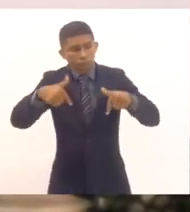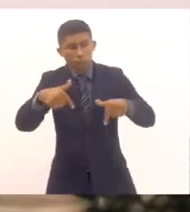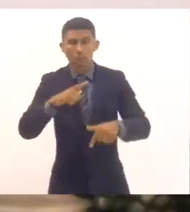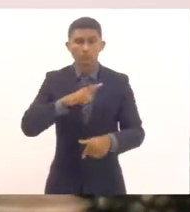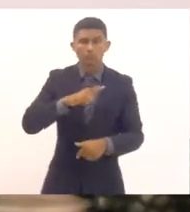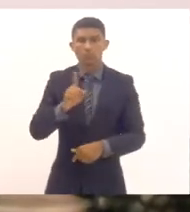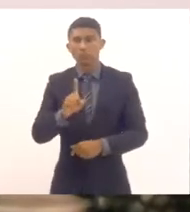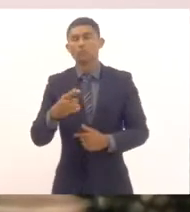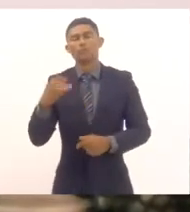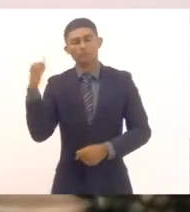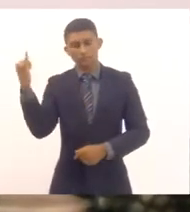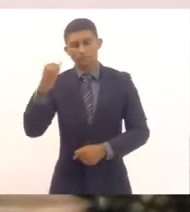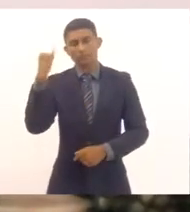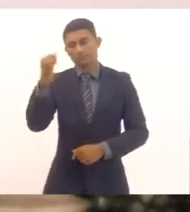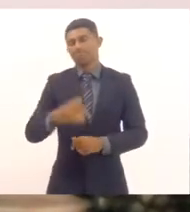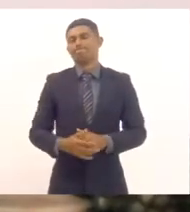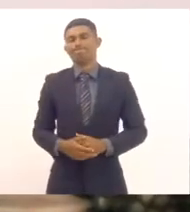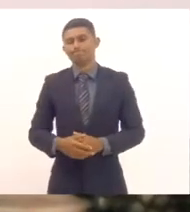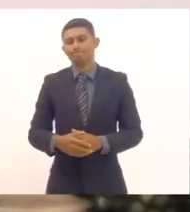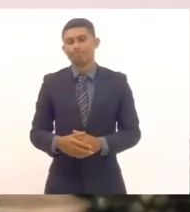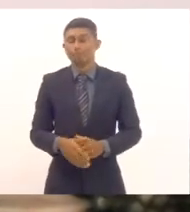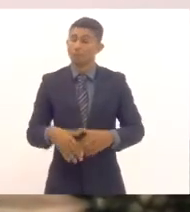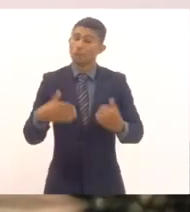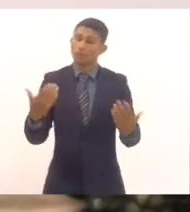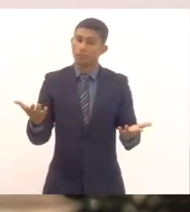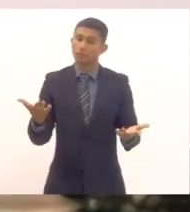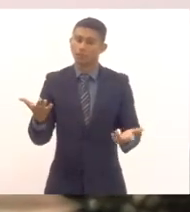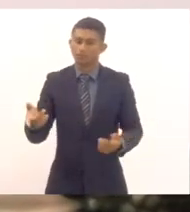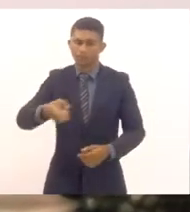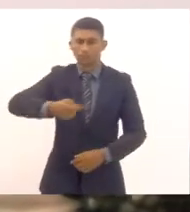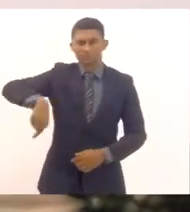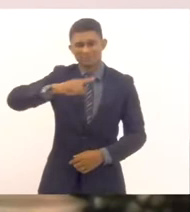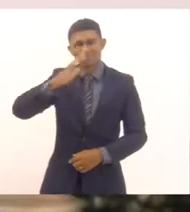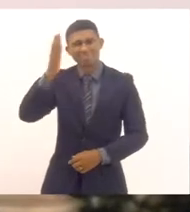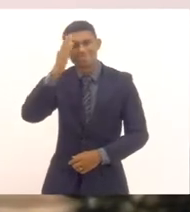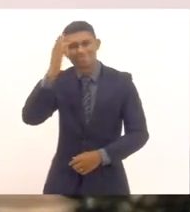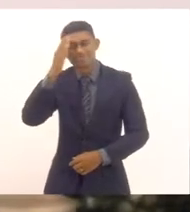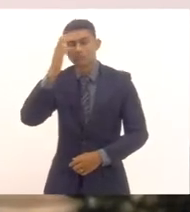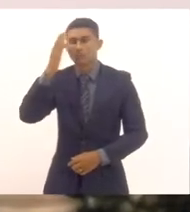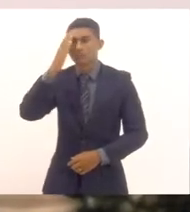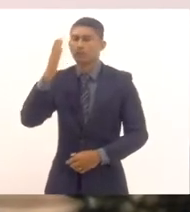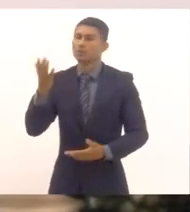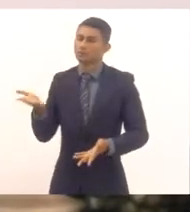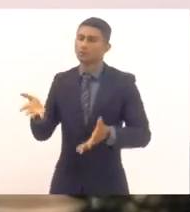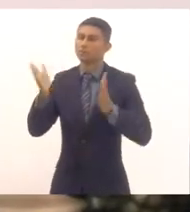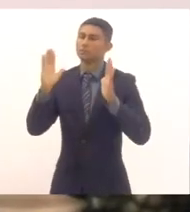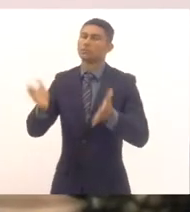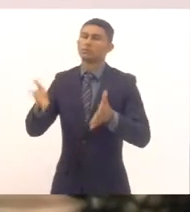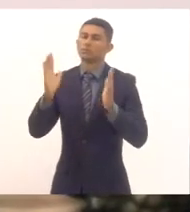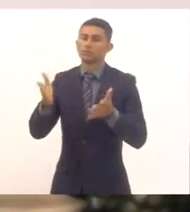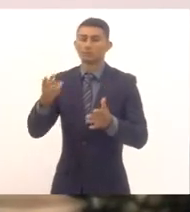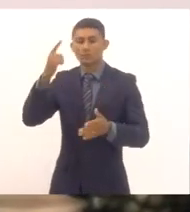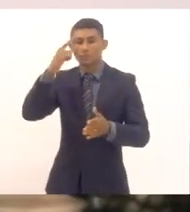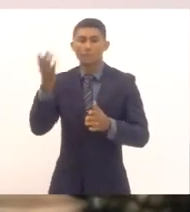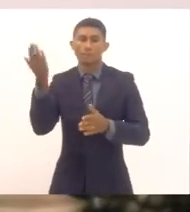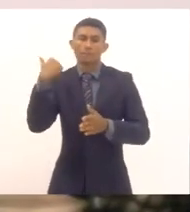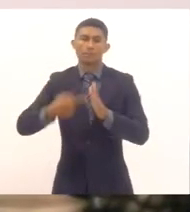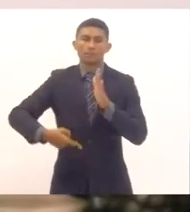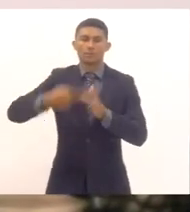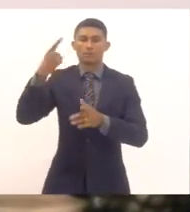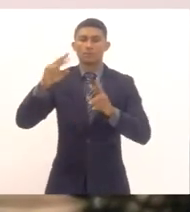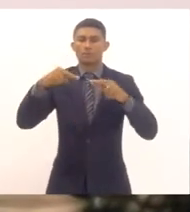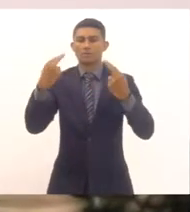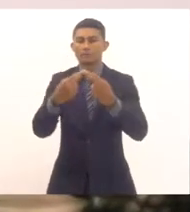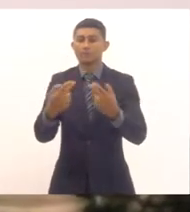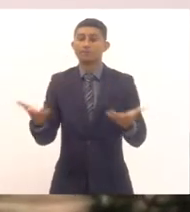questões né o tratamento É nesse sentido a gente sabe que como foi bem colocado aqui na primeira audiência e hoje o